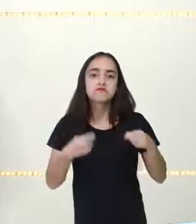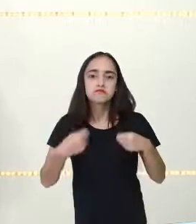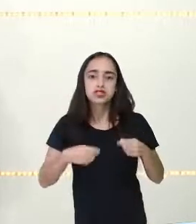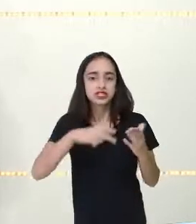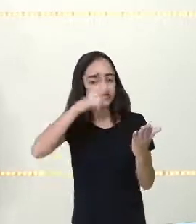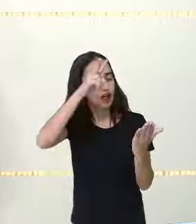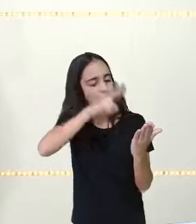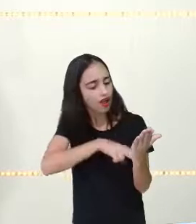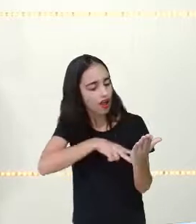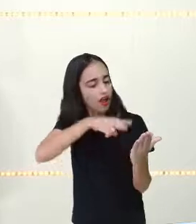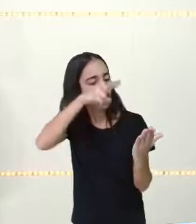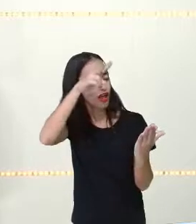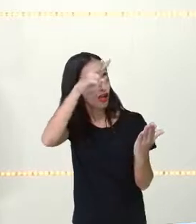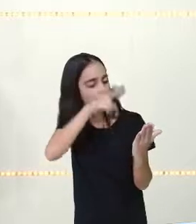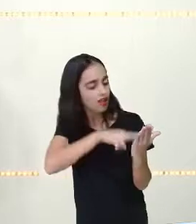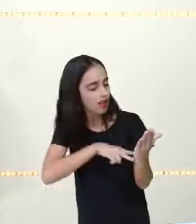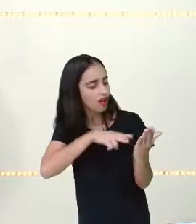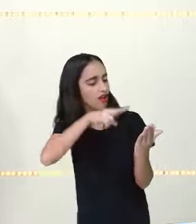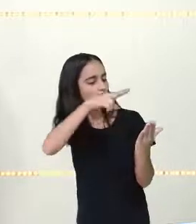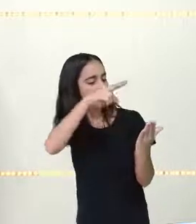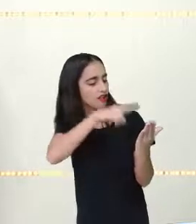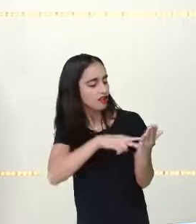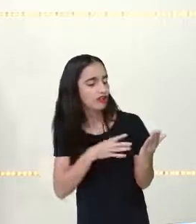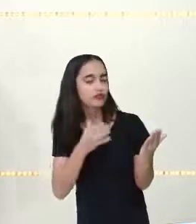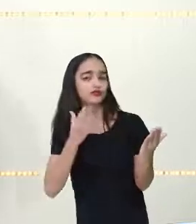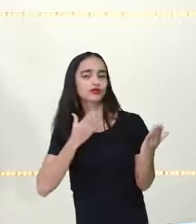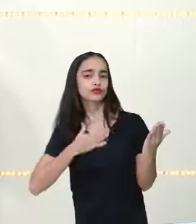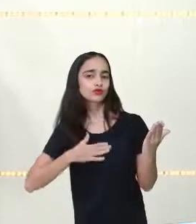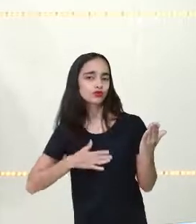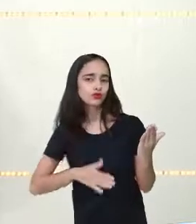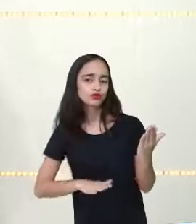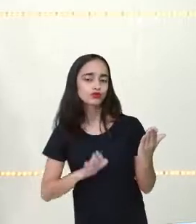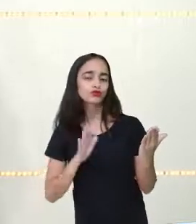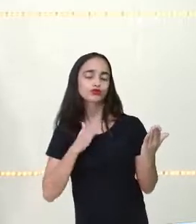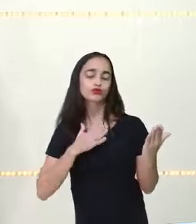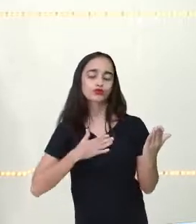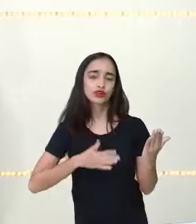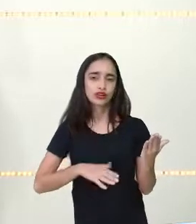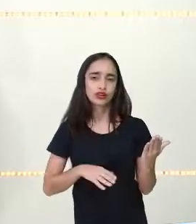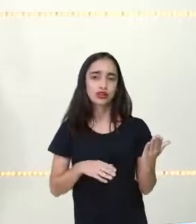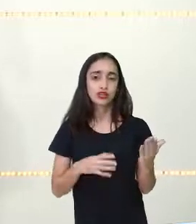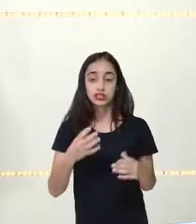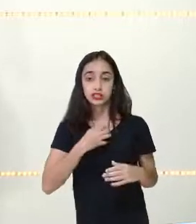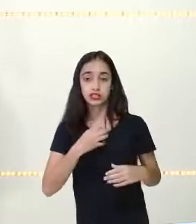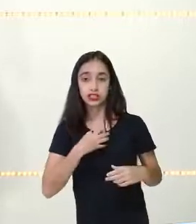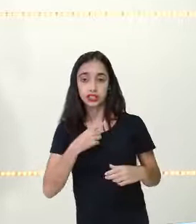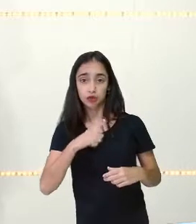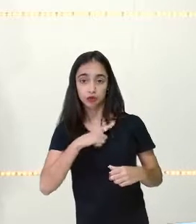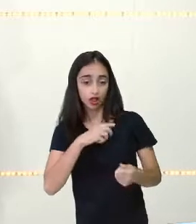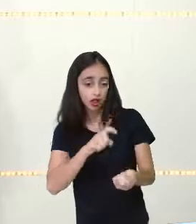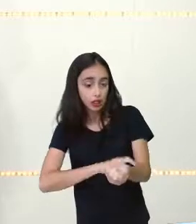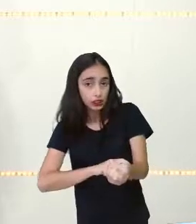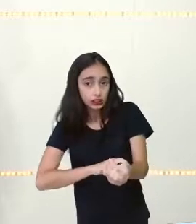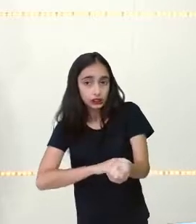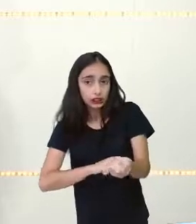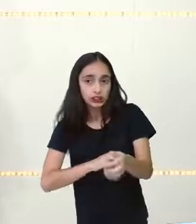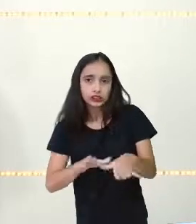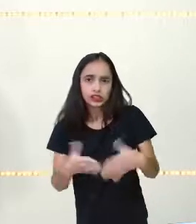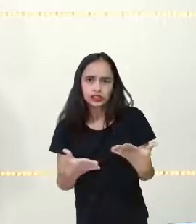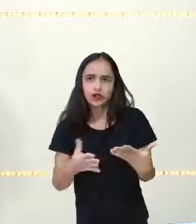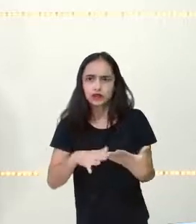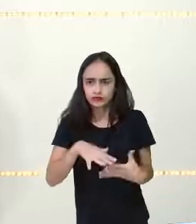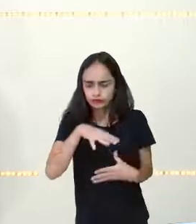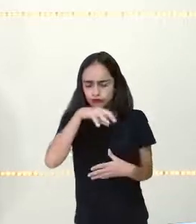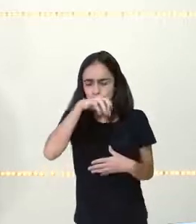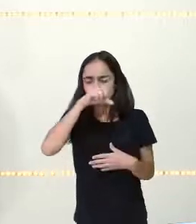Então lê com calma sentiu que tá nervoso respiração mais devagar aquela respiração bem tranquila